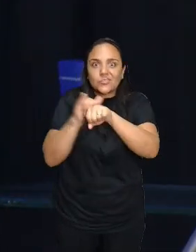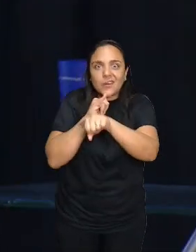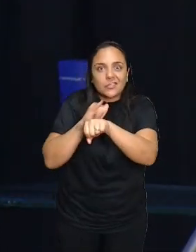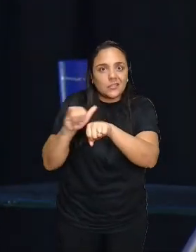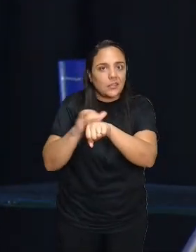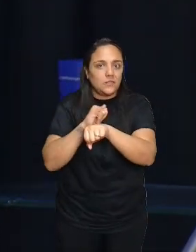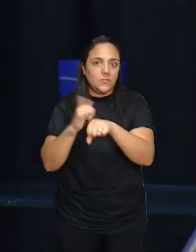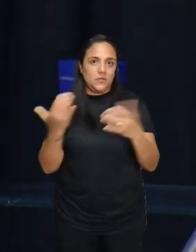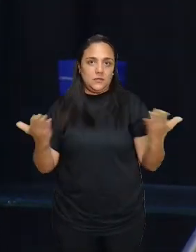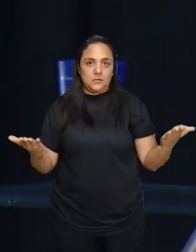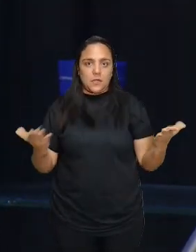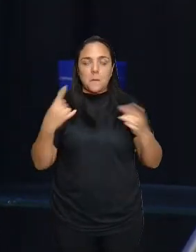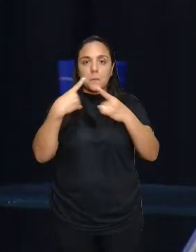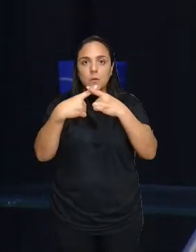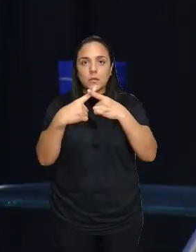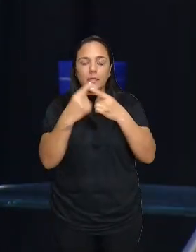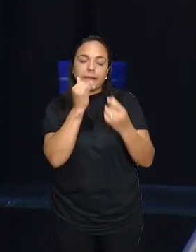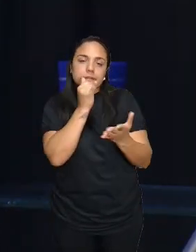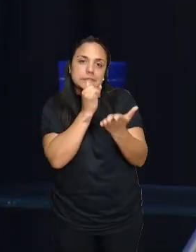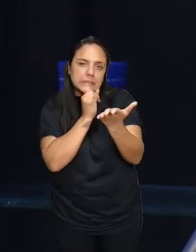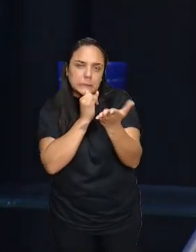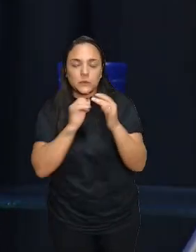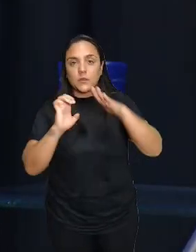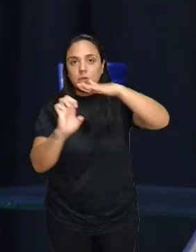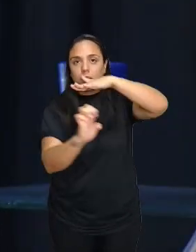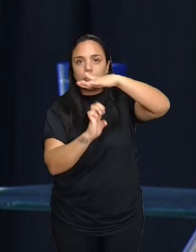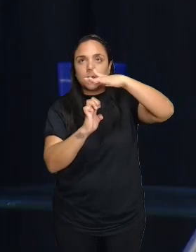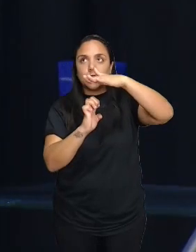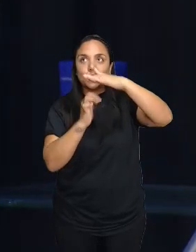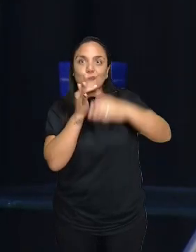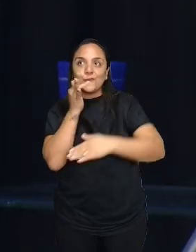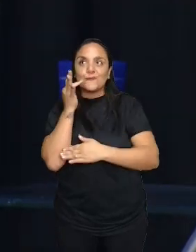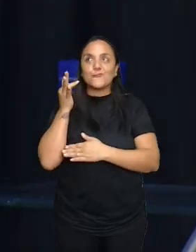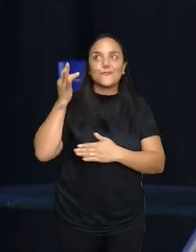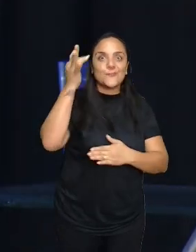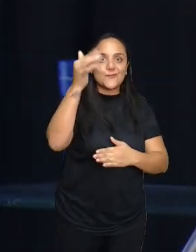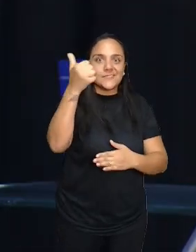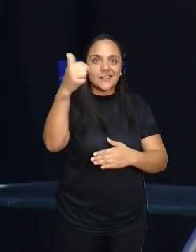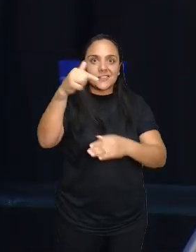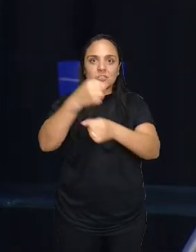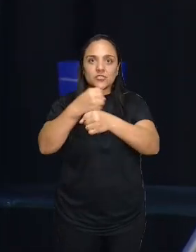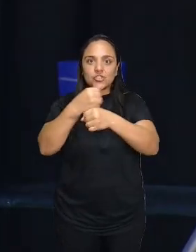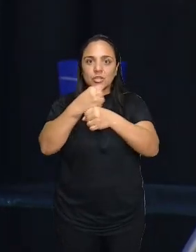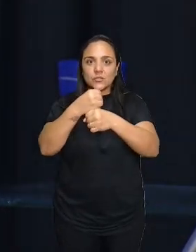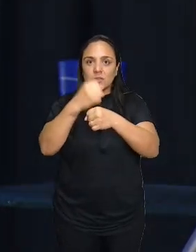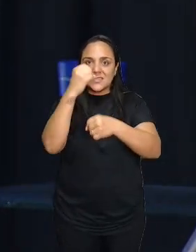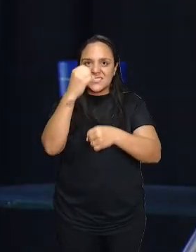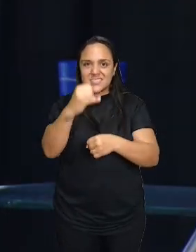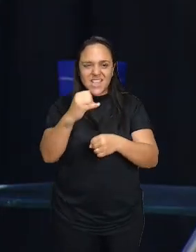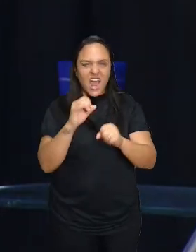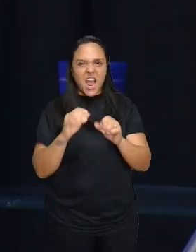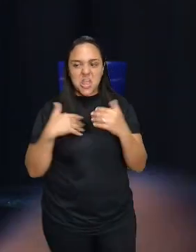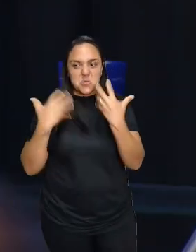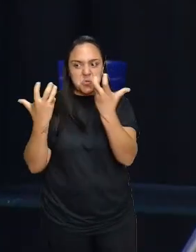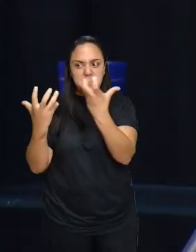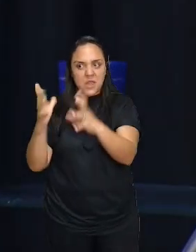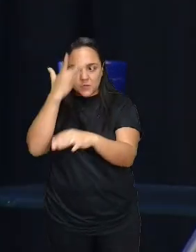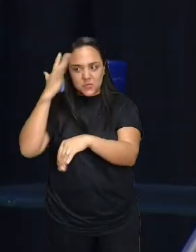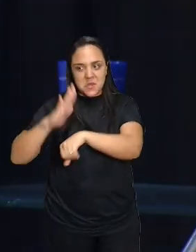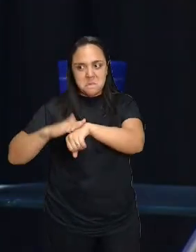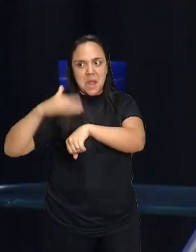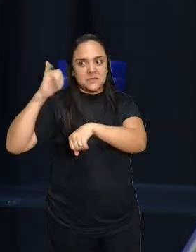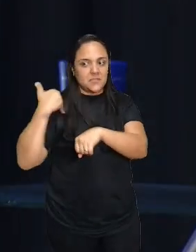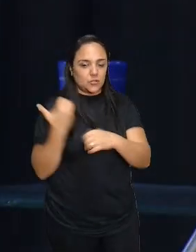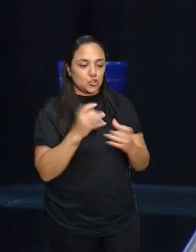que uma empresa, daqui a 17 anos, vai sobreviver se ela só focar nos jovens? Não vai ter como, porque hoje